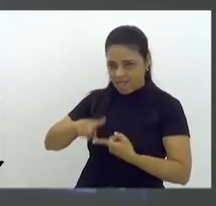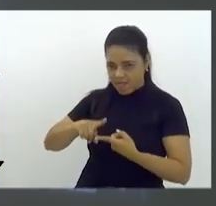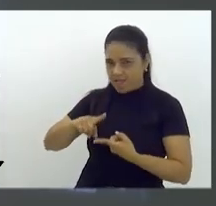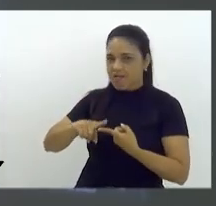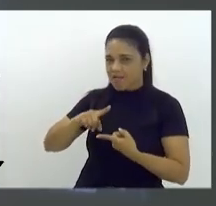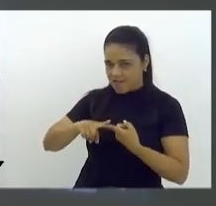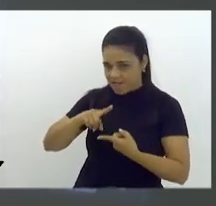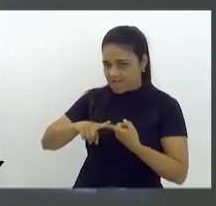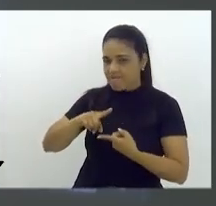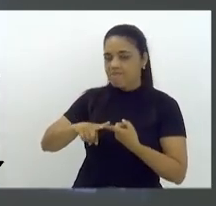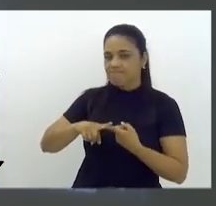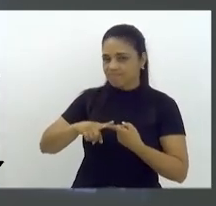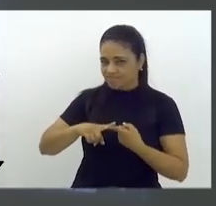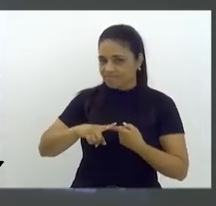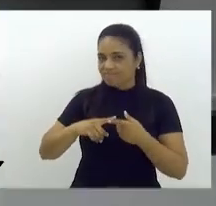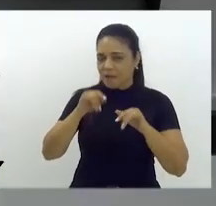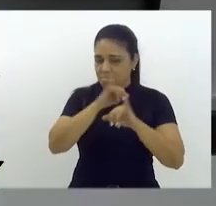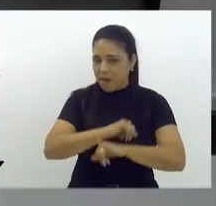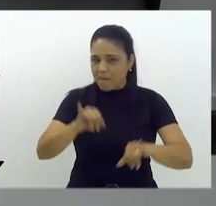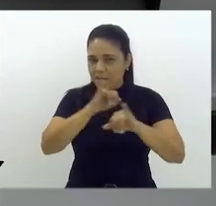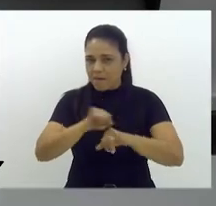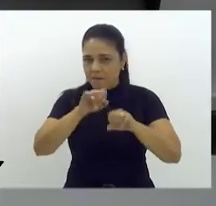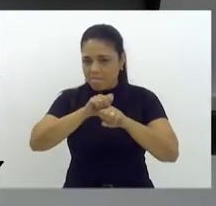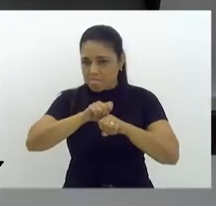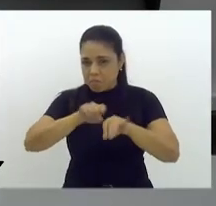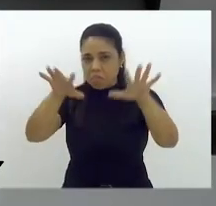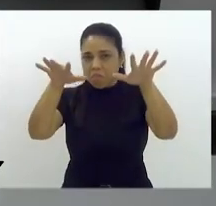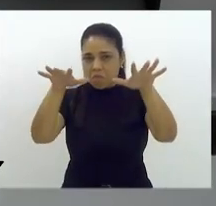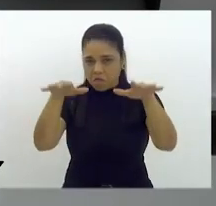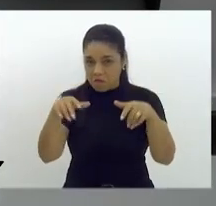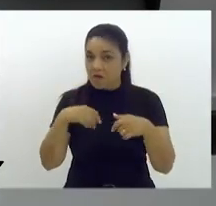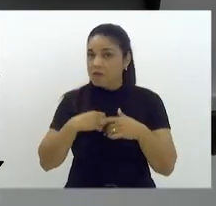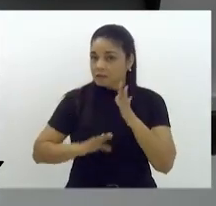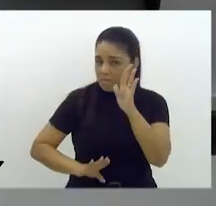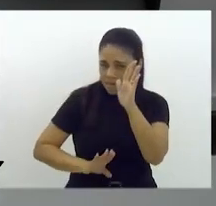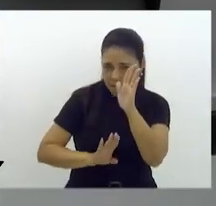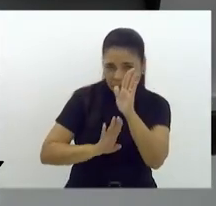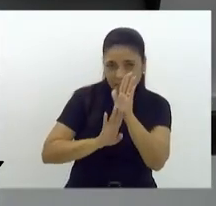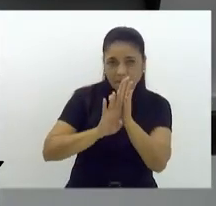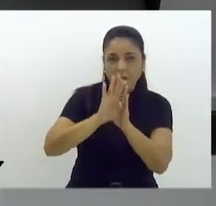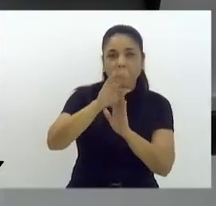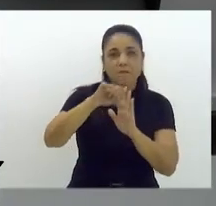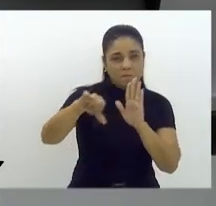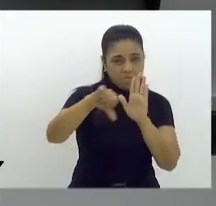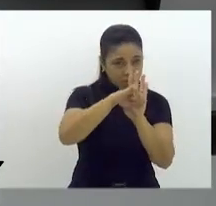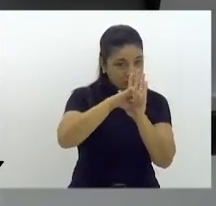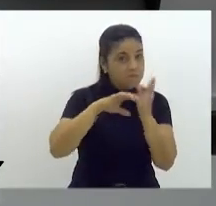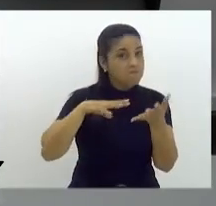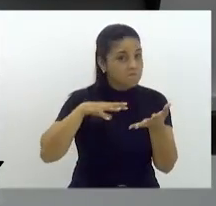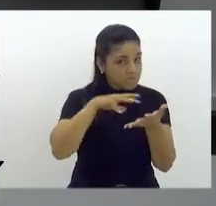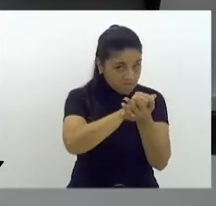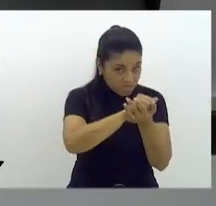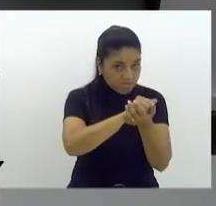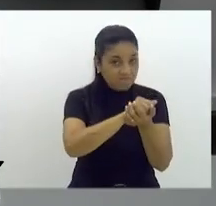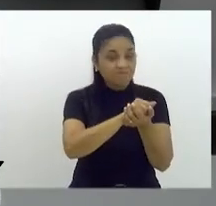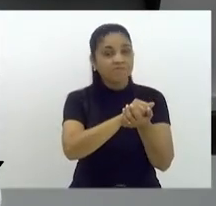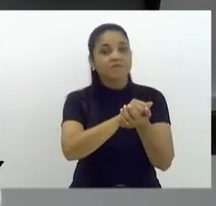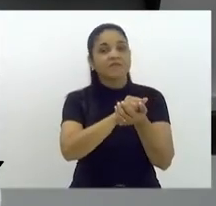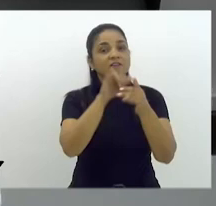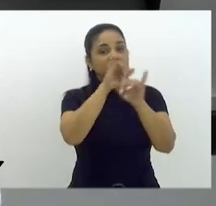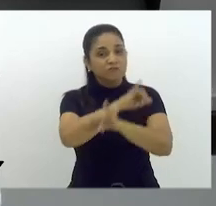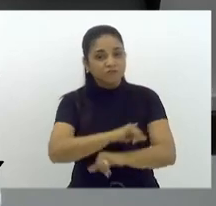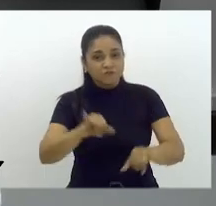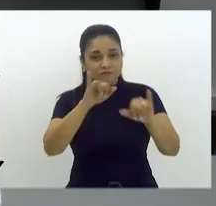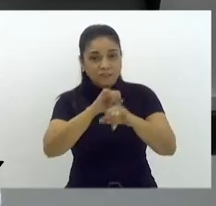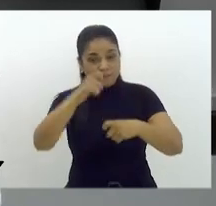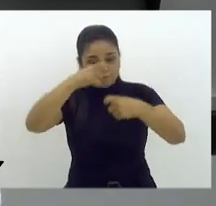então esses são Há muitos cresceram esses casos de divulgação de registro né de divulgação de